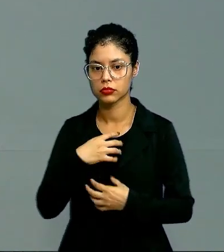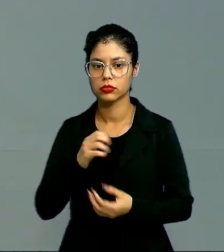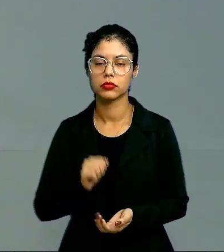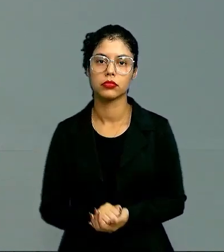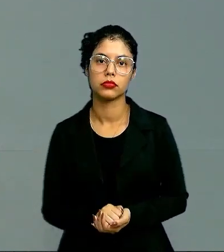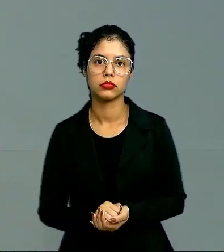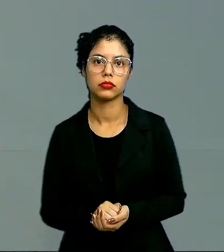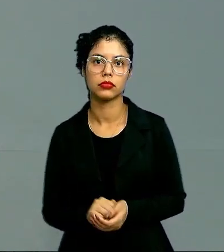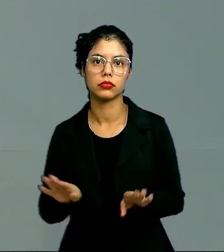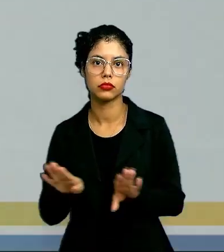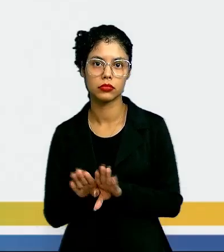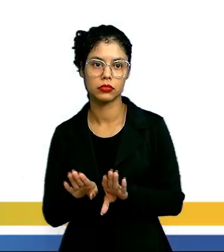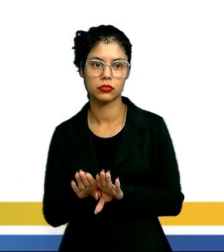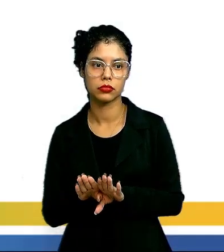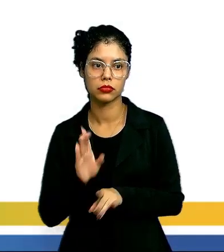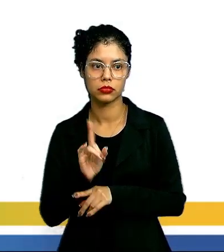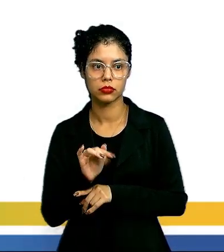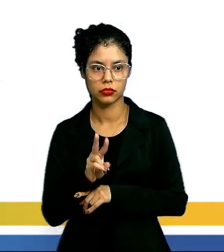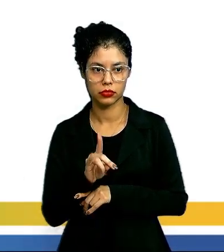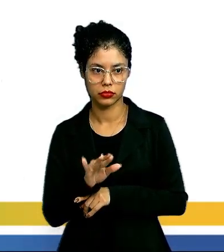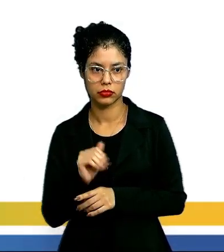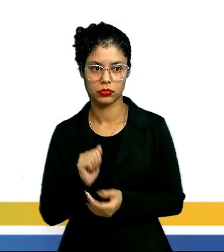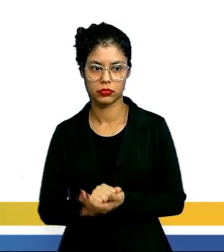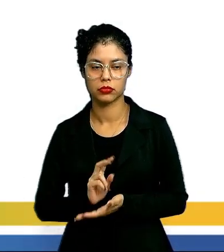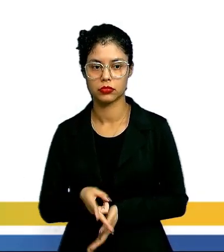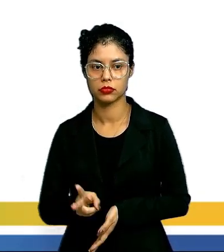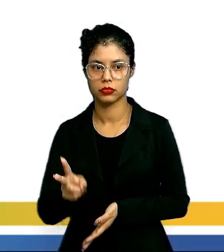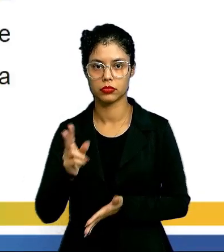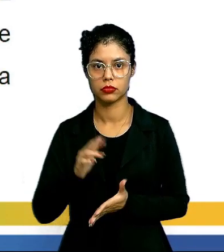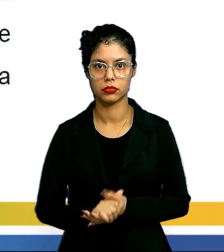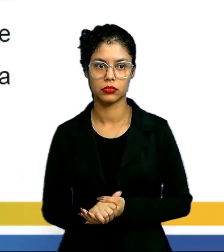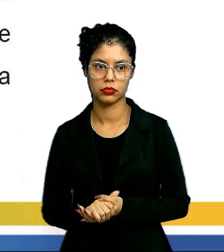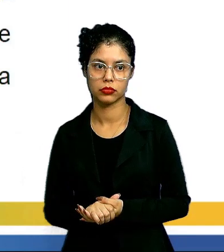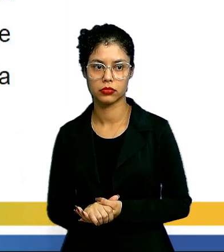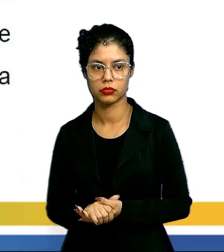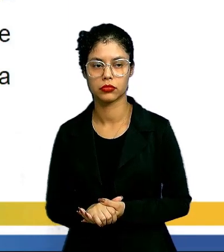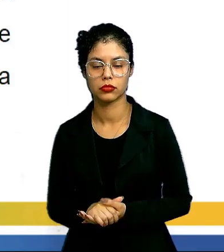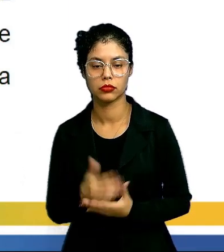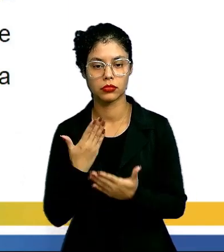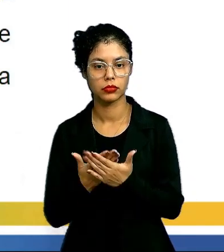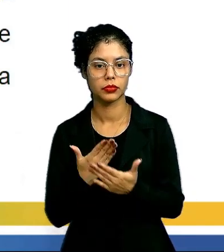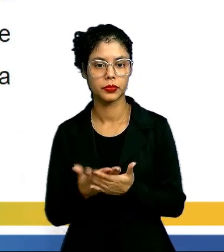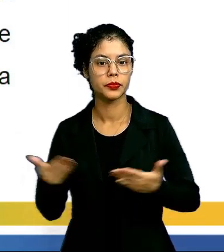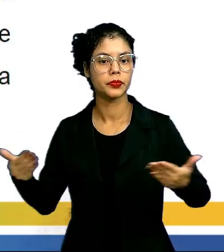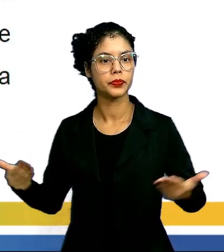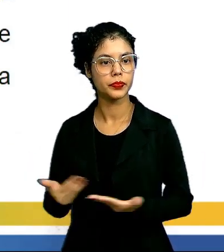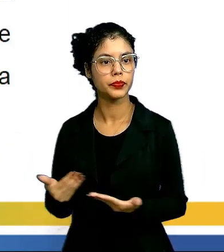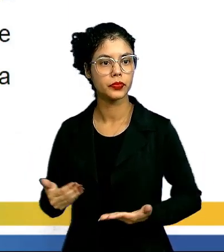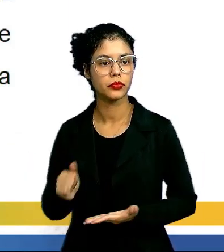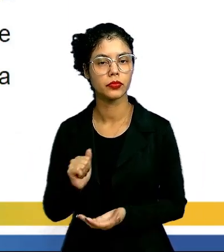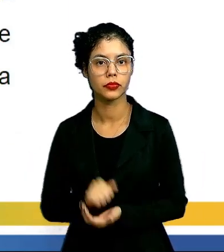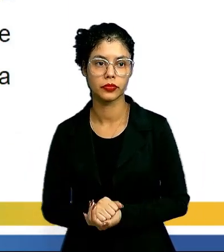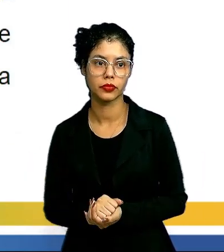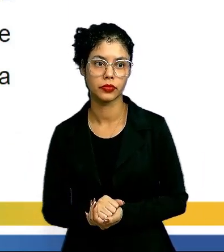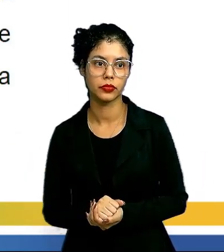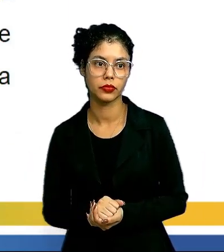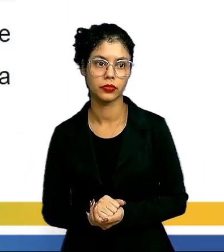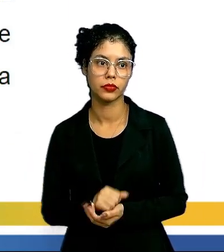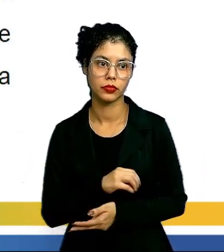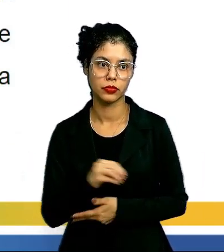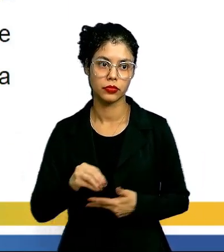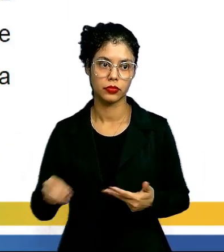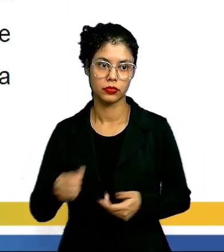sentido denotativo. Então, vamos dar continuidade à nossa aula. Nós temos aí uma questão do